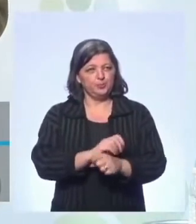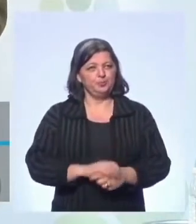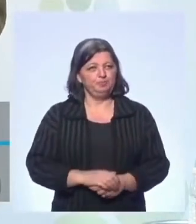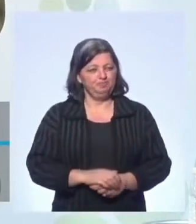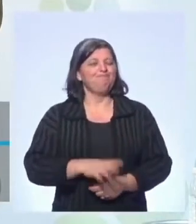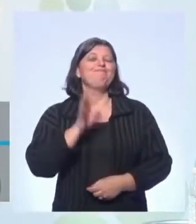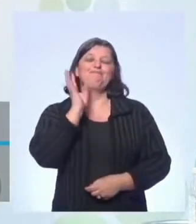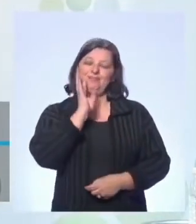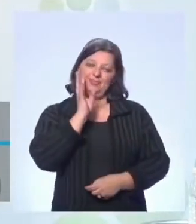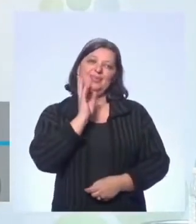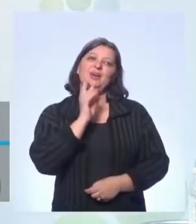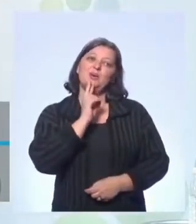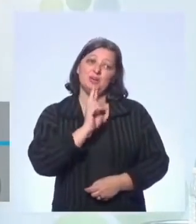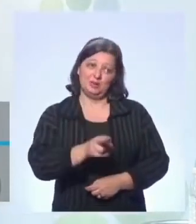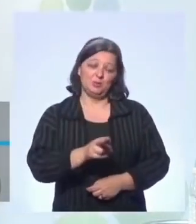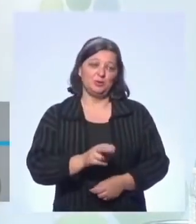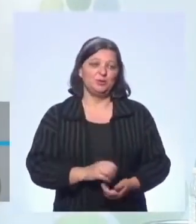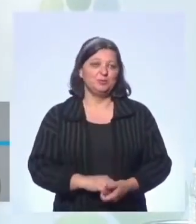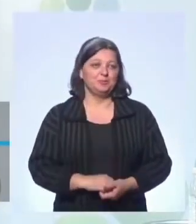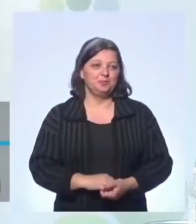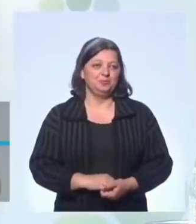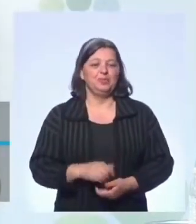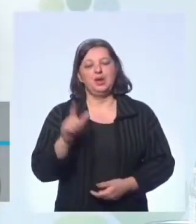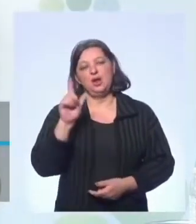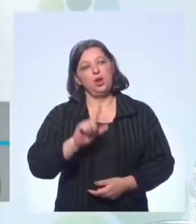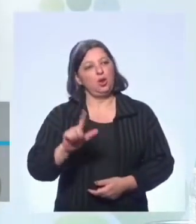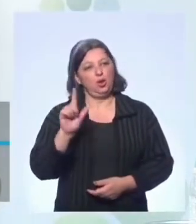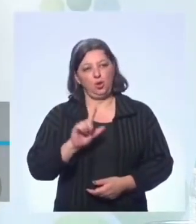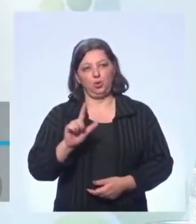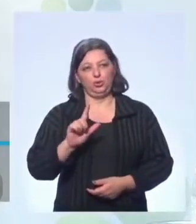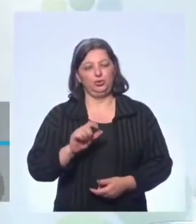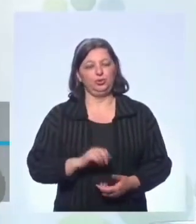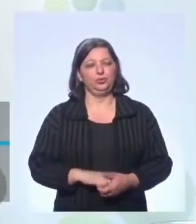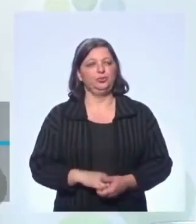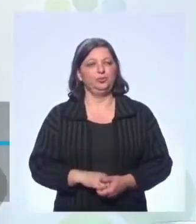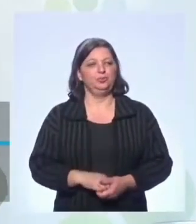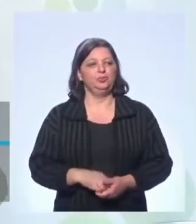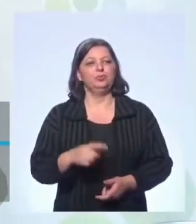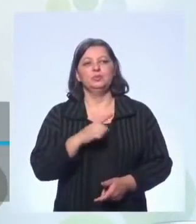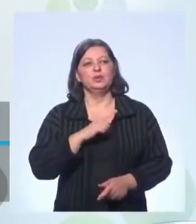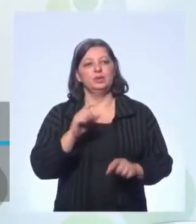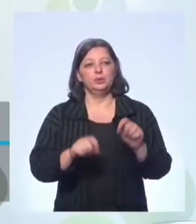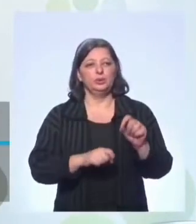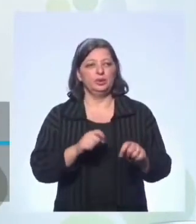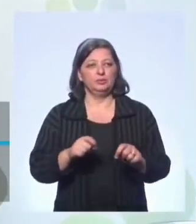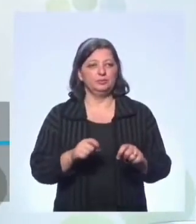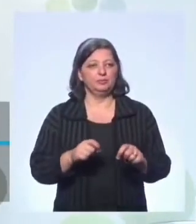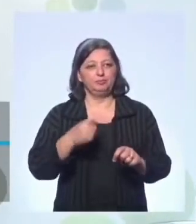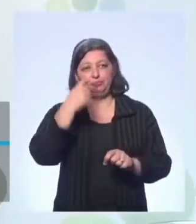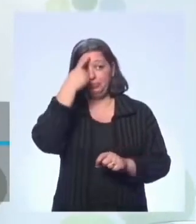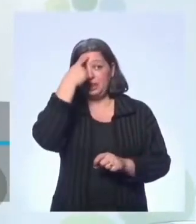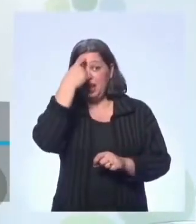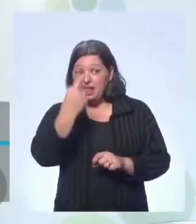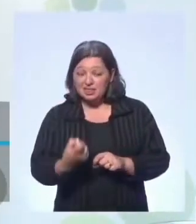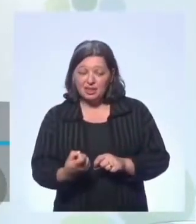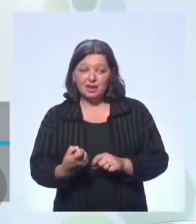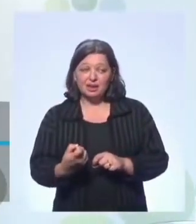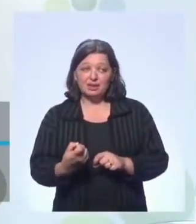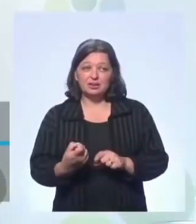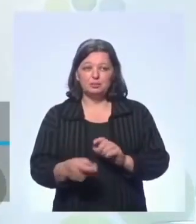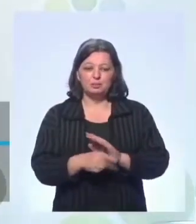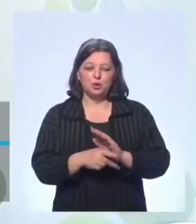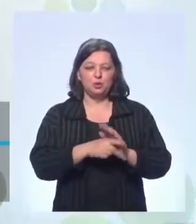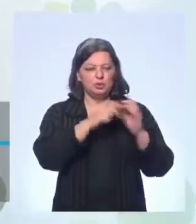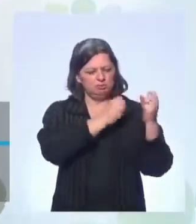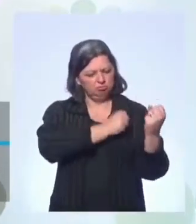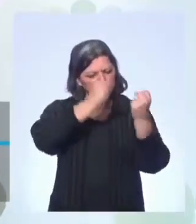essa resposta, ou seja, é claro que existe ali a ideia do mais forte